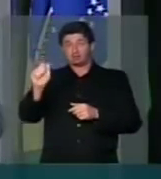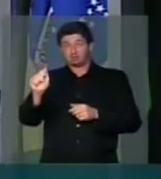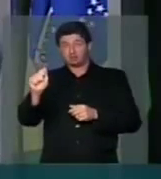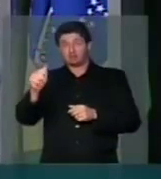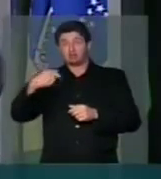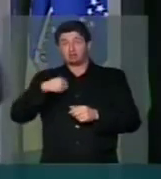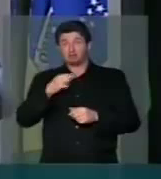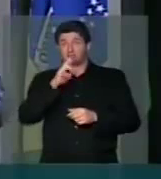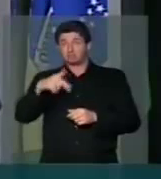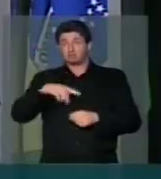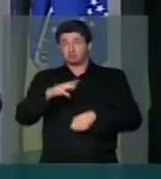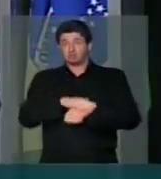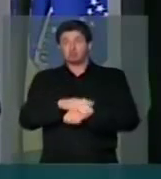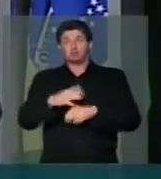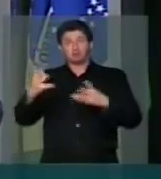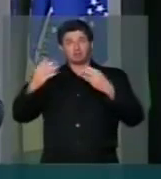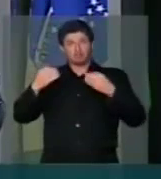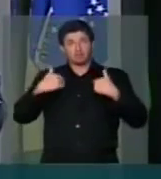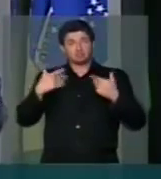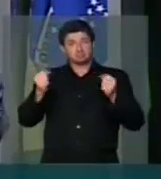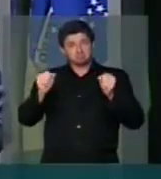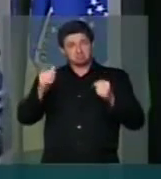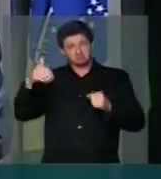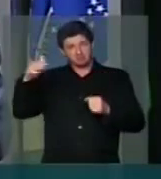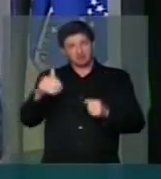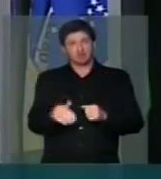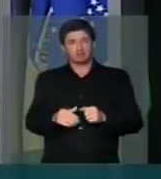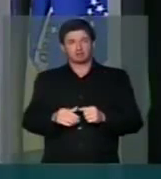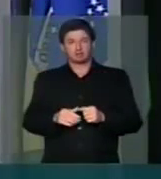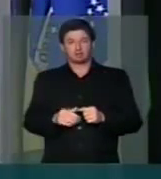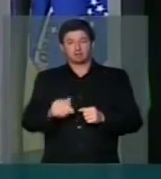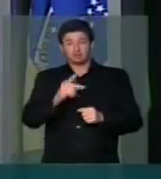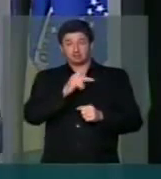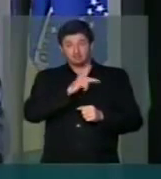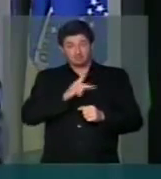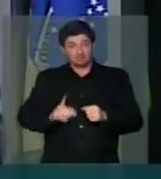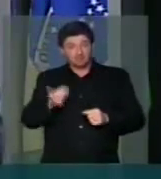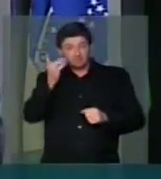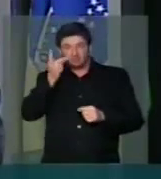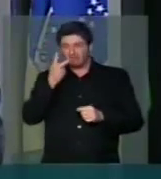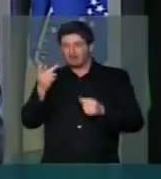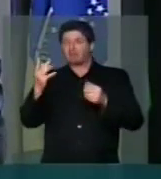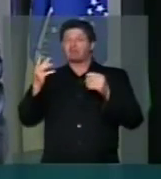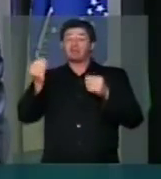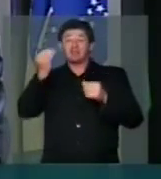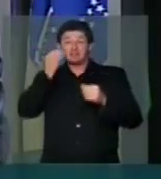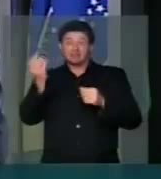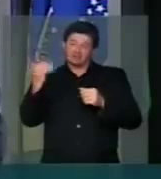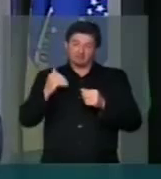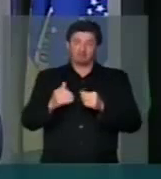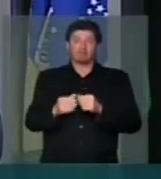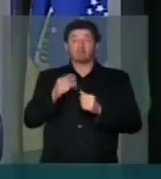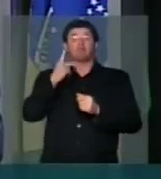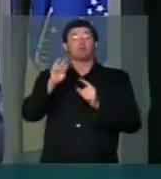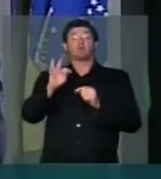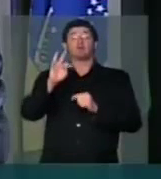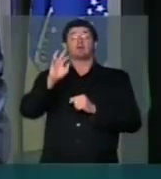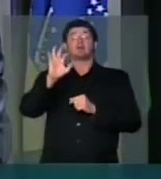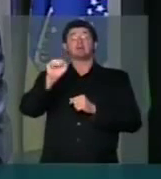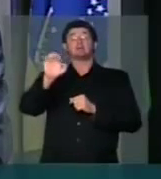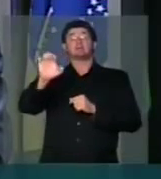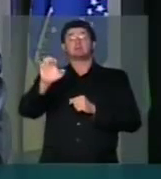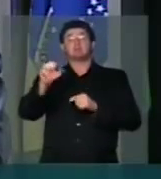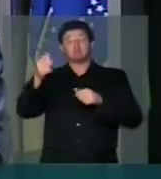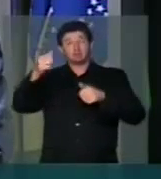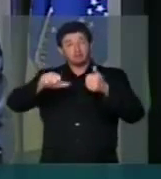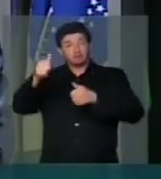responder, venham tentar mexer comigo. Quando a presidente diz venham tentar, diz ao Tribunal Superior Eleitoral que analisa